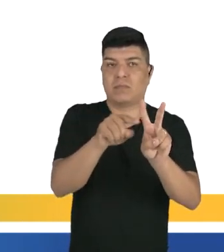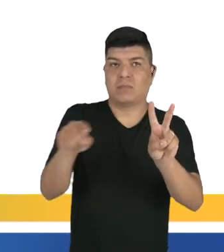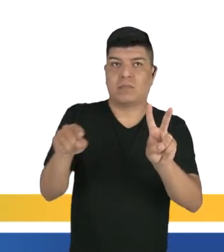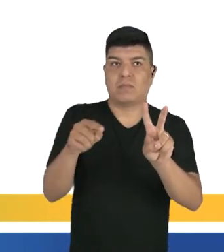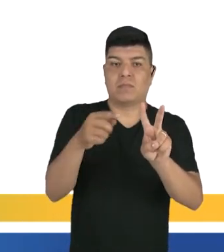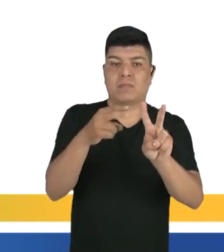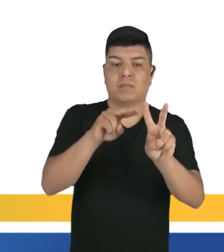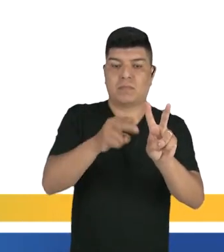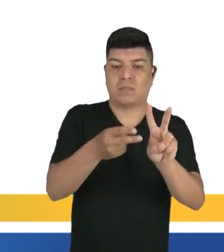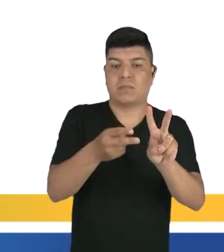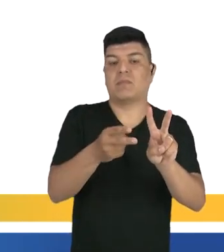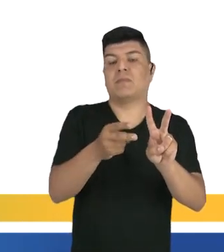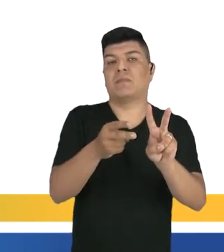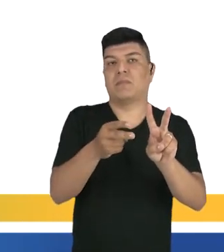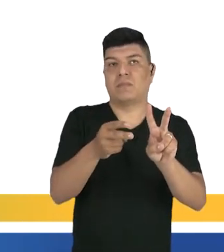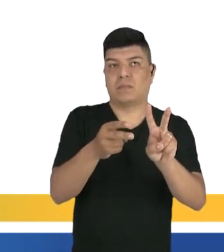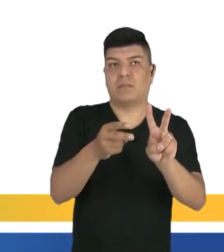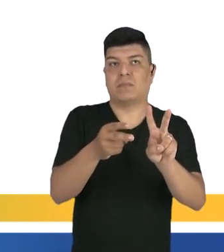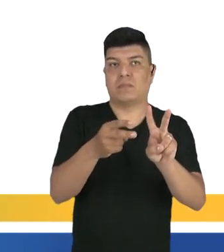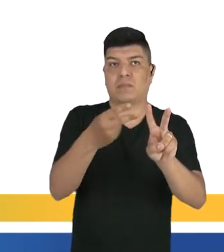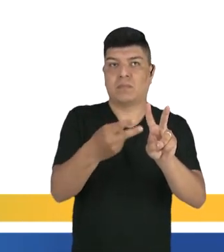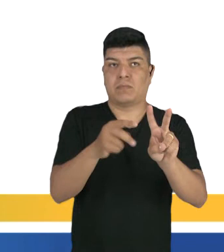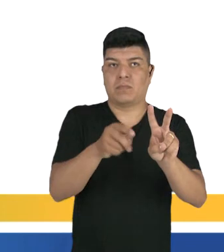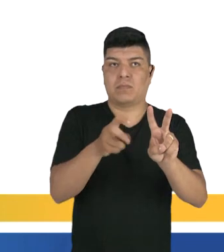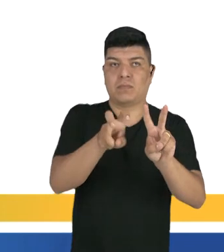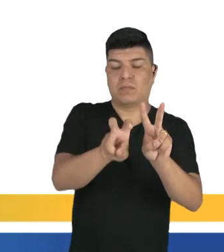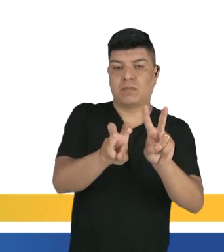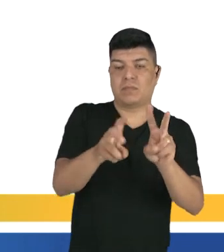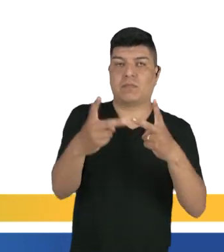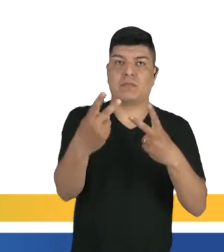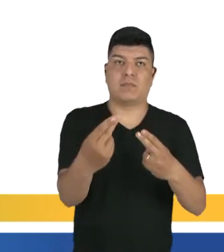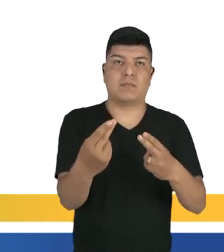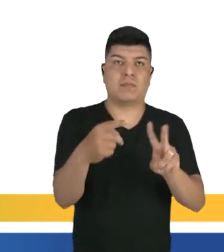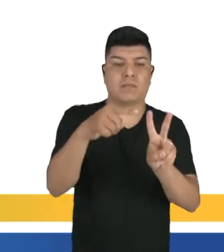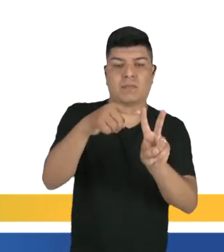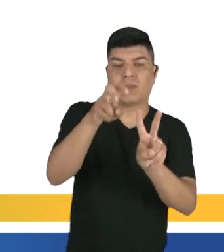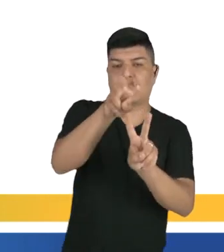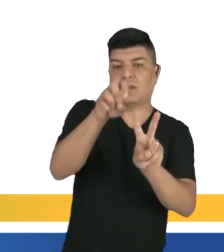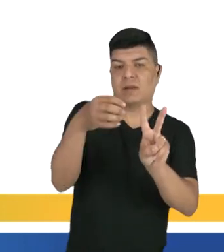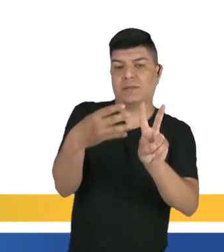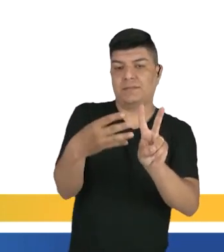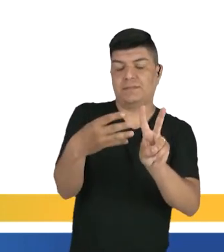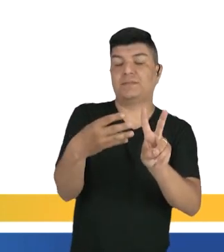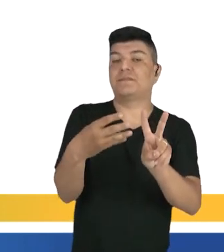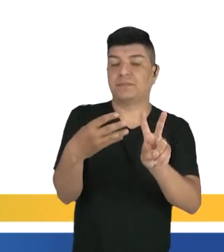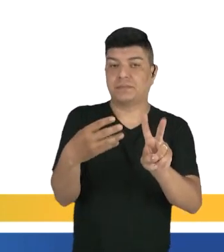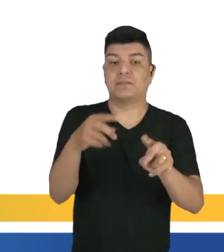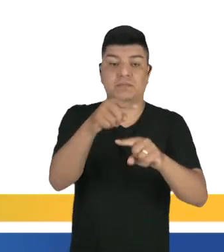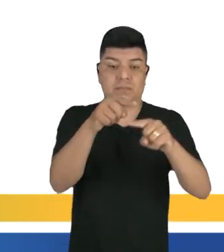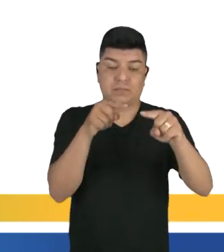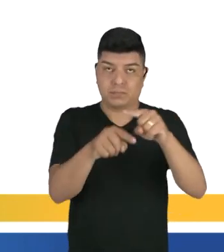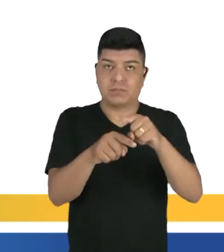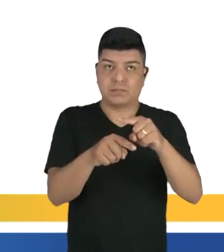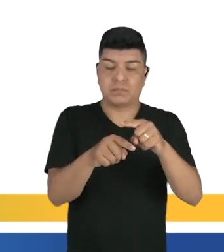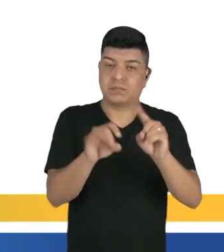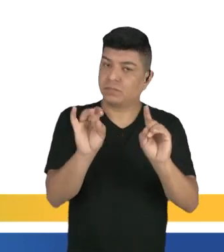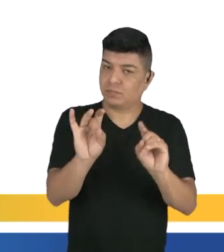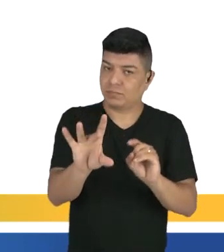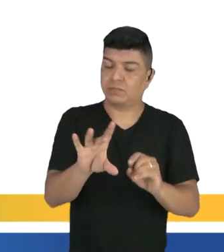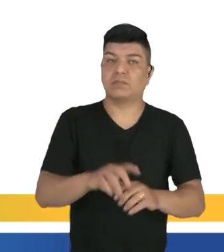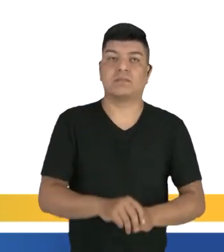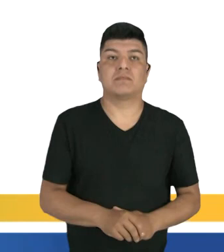a ideia da divisão é a mesma da multiplicação. A diferença, né, é que eu vou, no caso, dividir os radicandos na ordem da